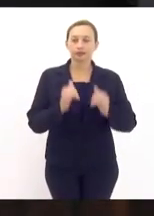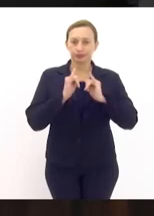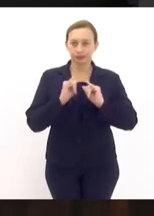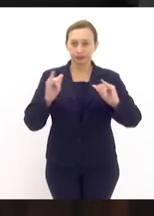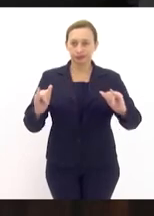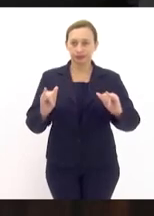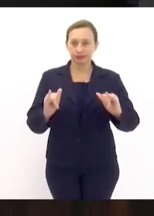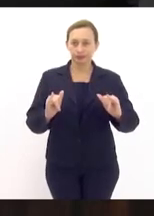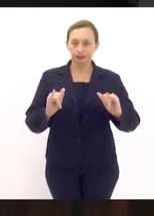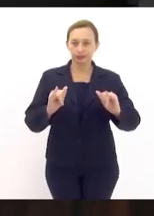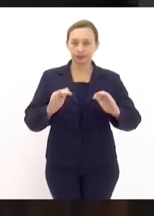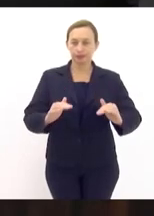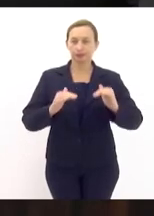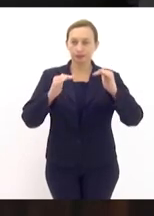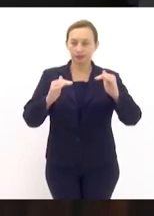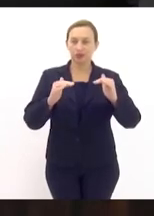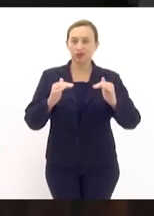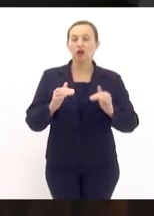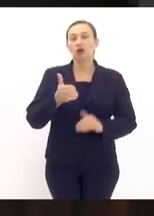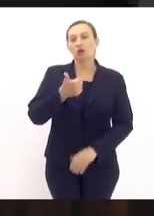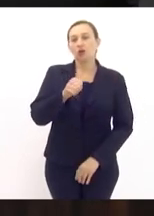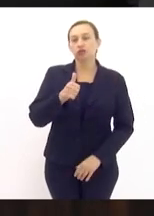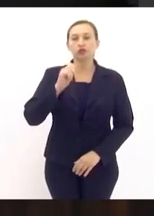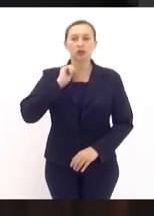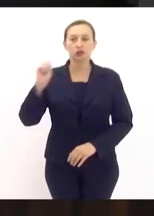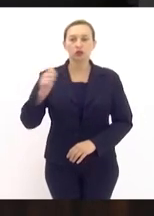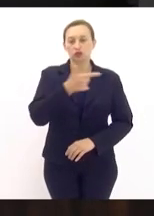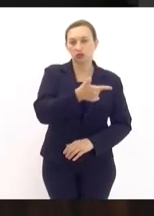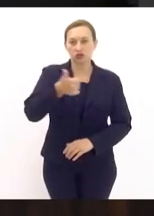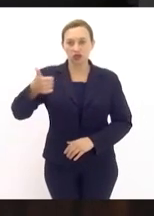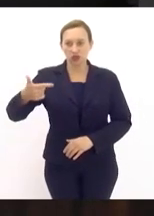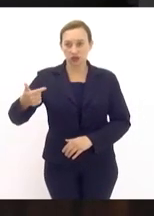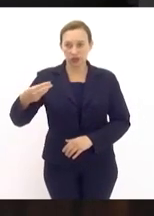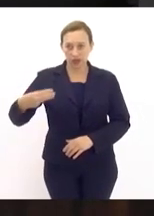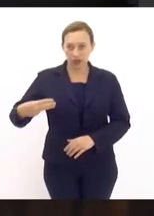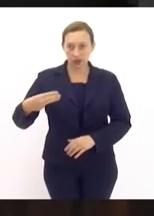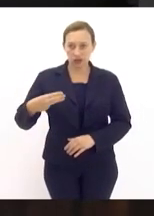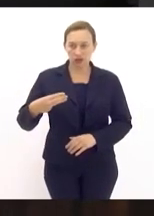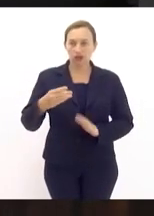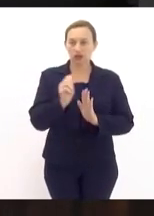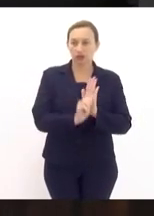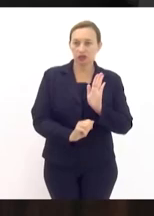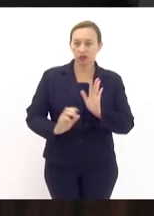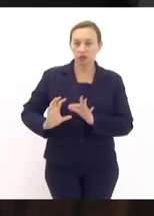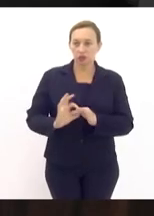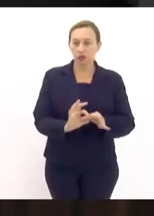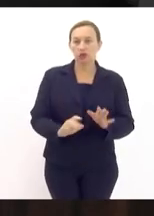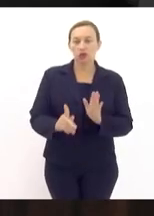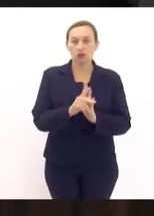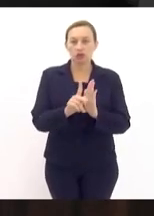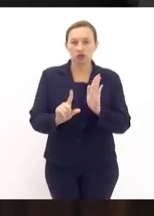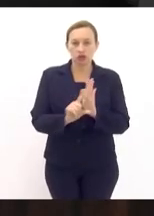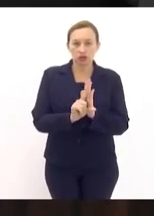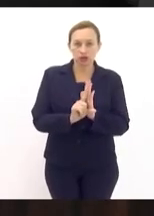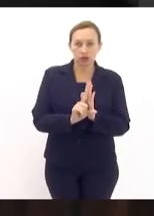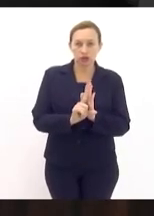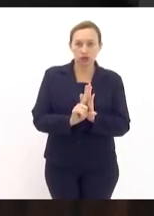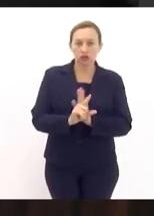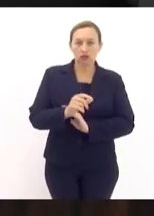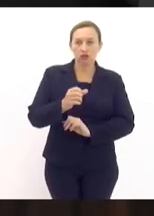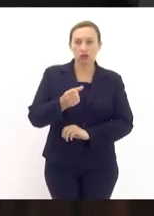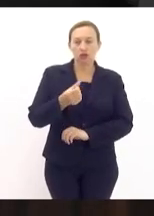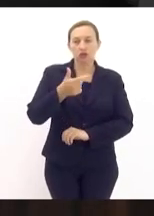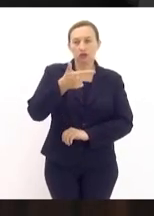Anuncio. Sessão ordinária do dia 11 de abril de 2023. Redação final assim emendada, projeto de lei